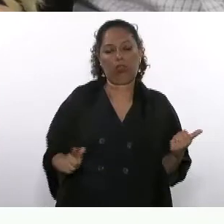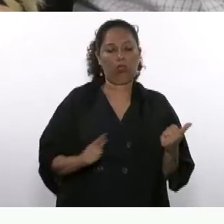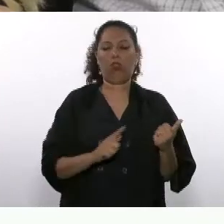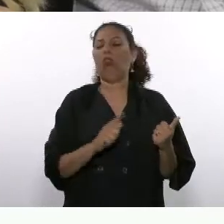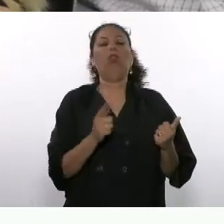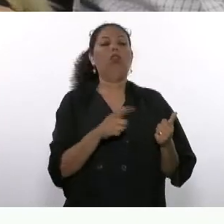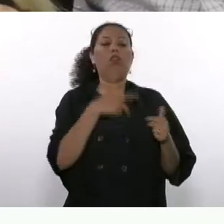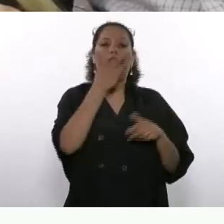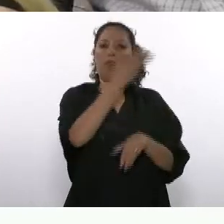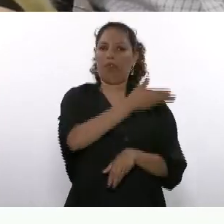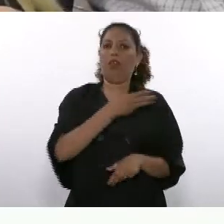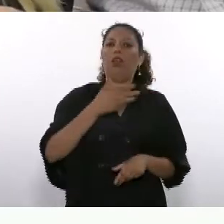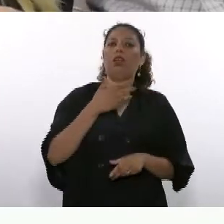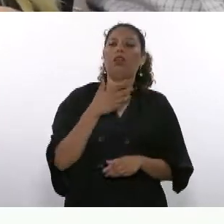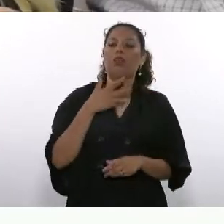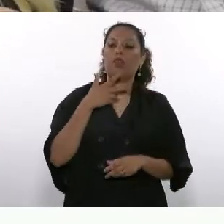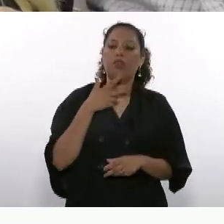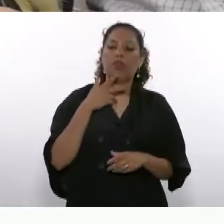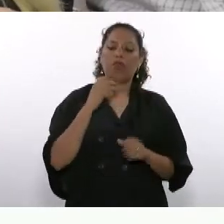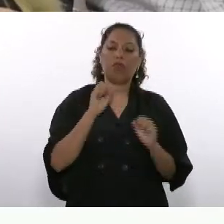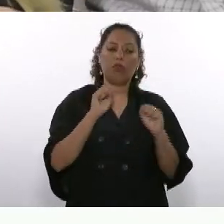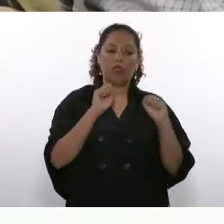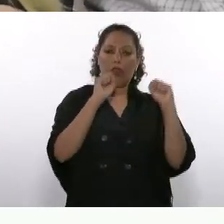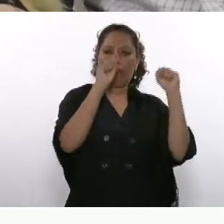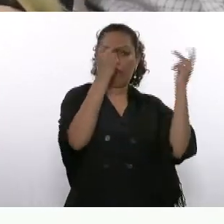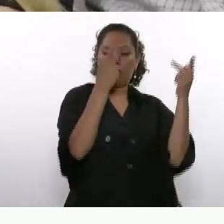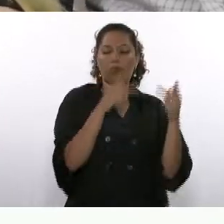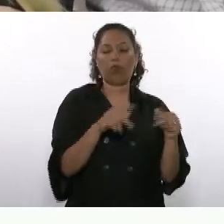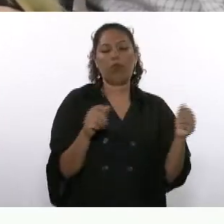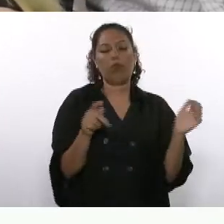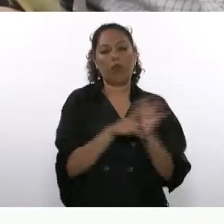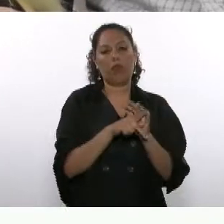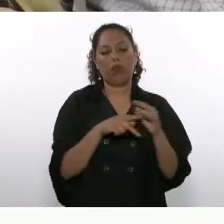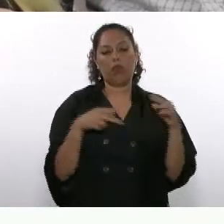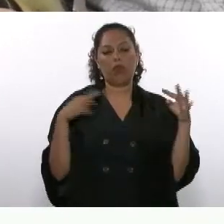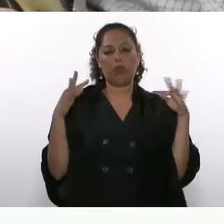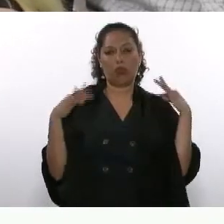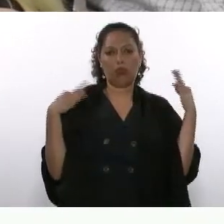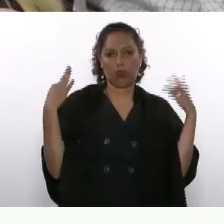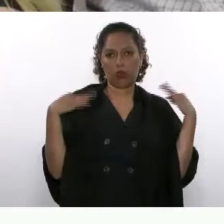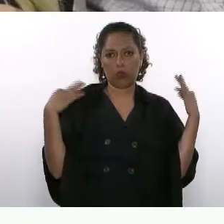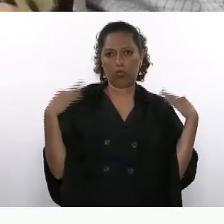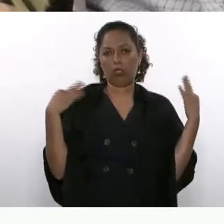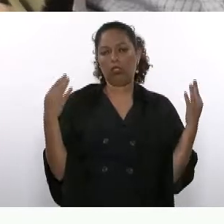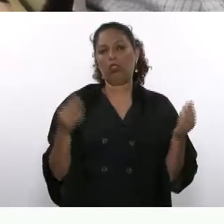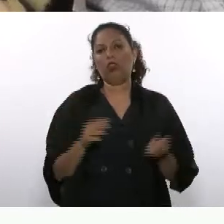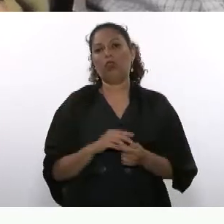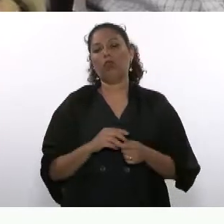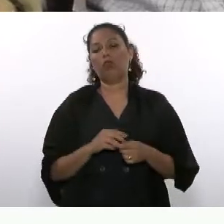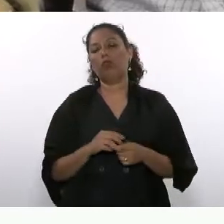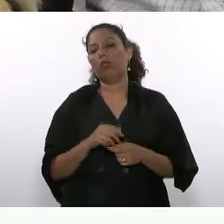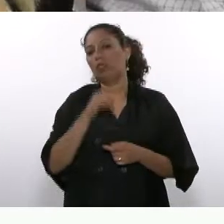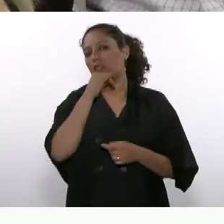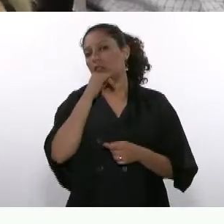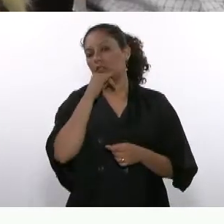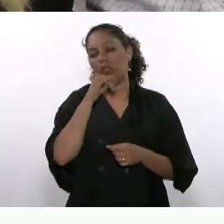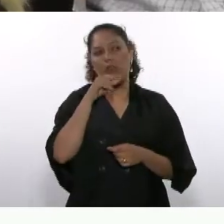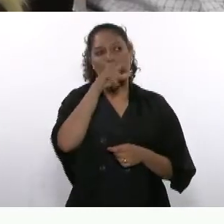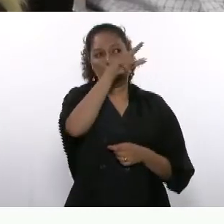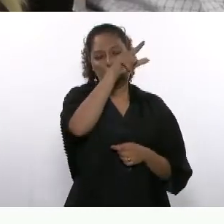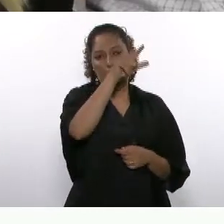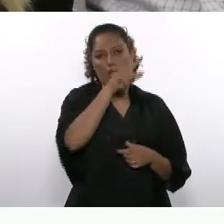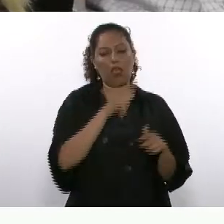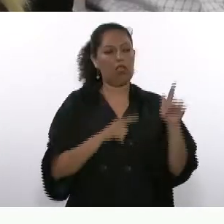só vai ao Festival de Turismo, mas a gente montou uma agenda bastante positiva. Por exemplo, existe em